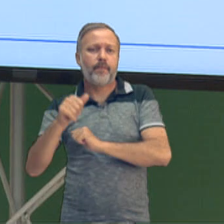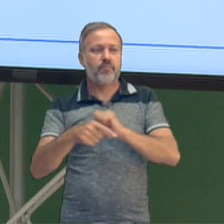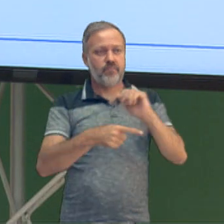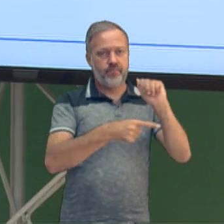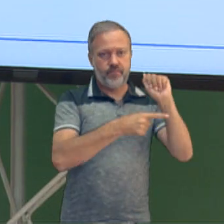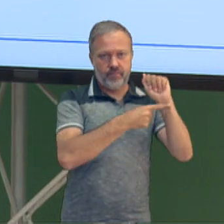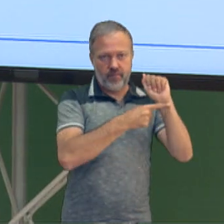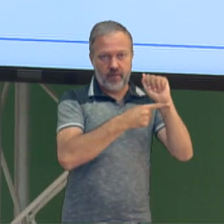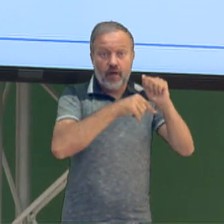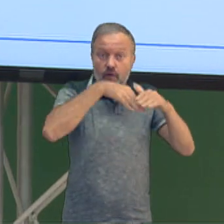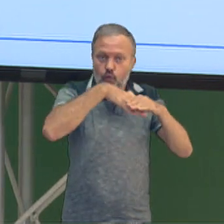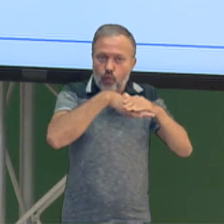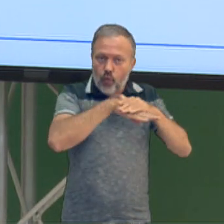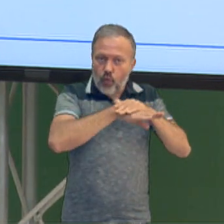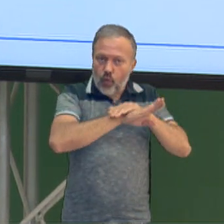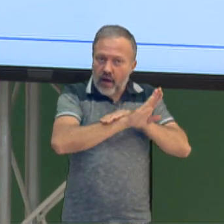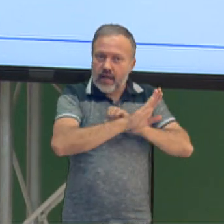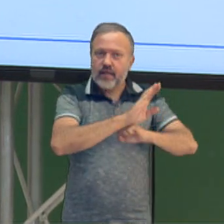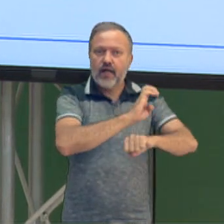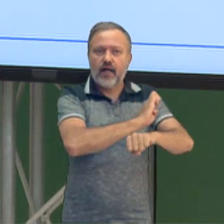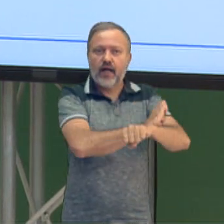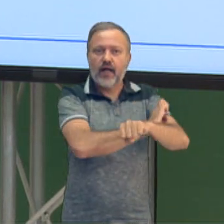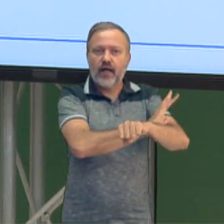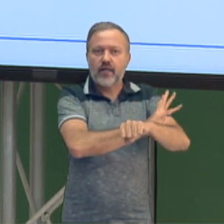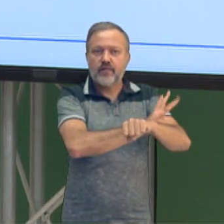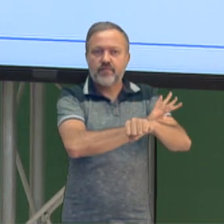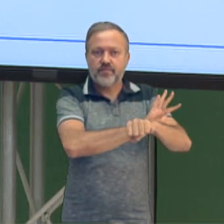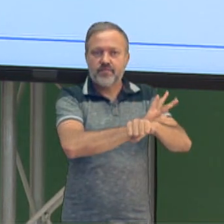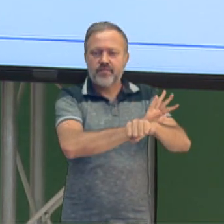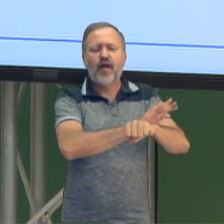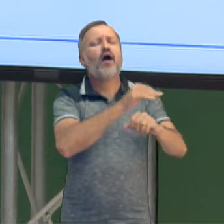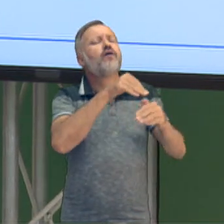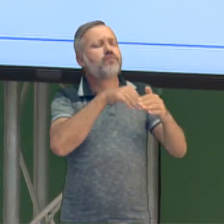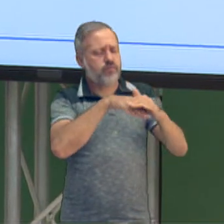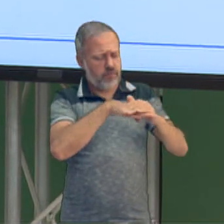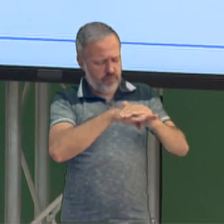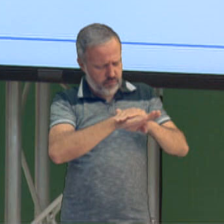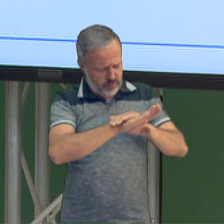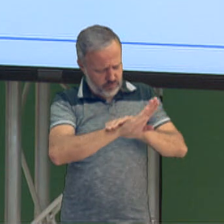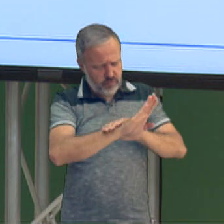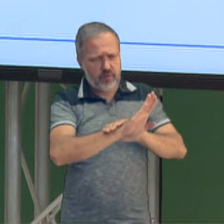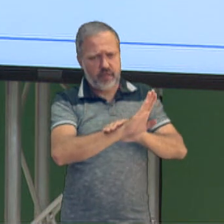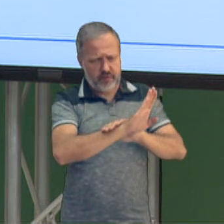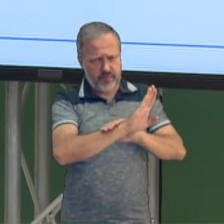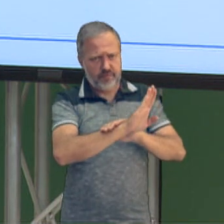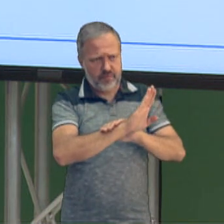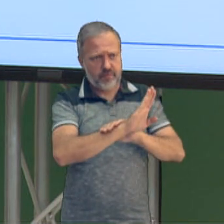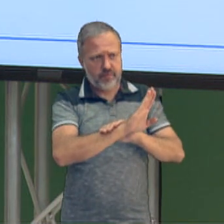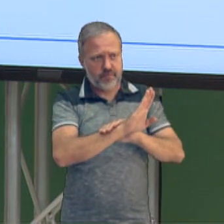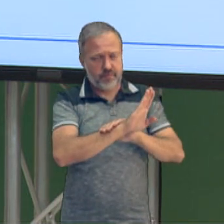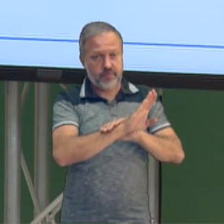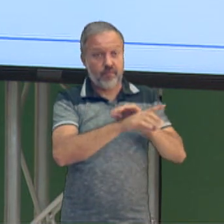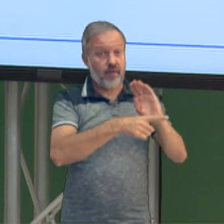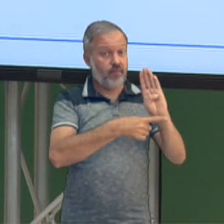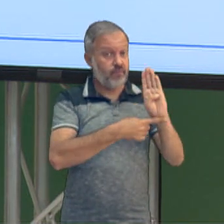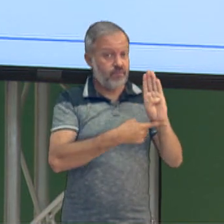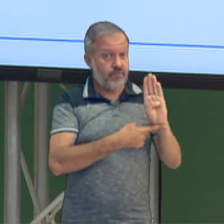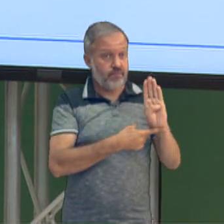A, armazenamento de energia, a gente viu que é, sim, né, uma das principais funções das nossas gordurinhas, ali são reservas